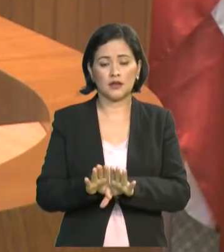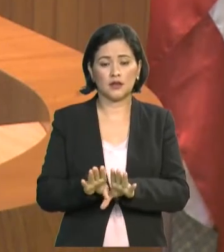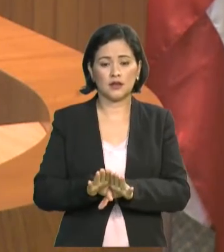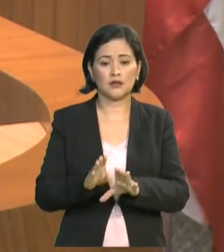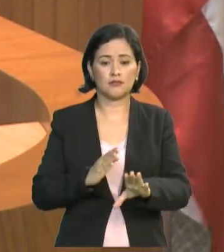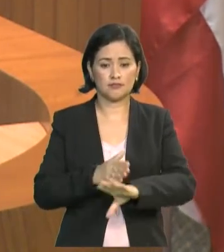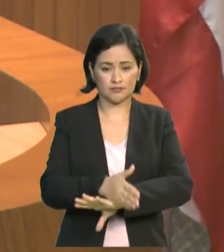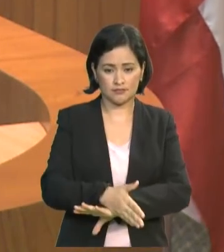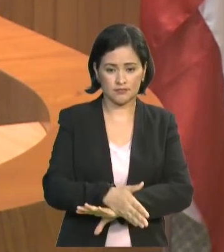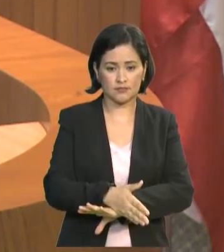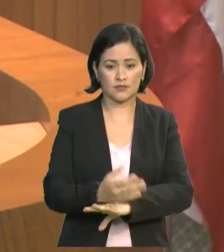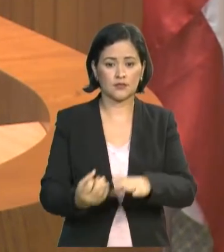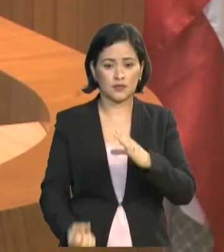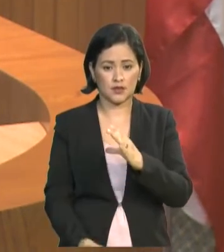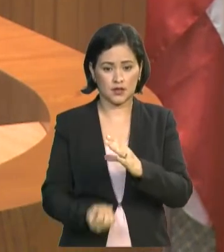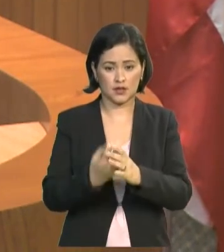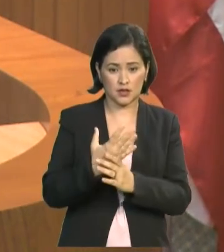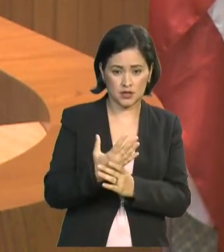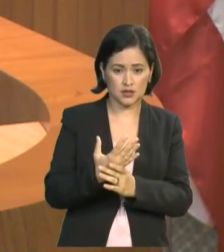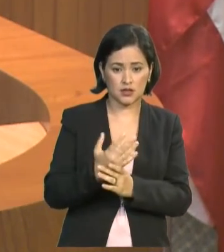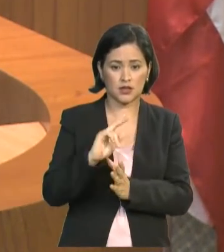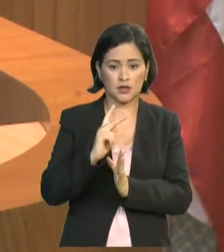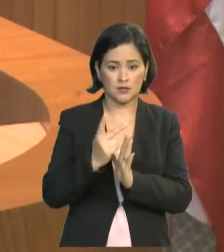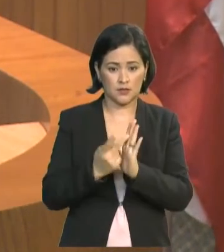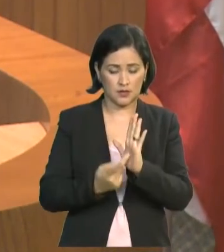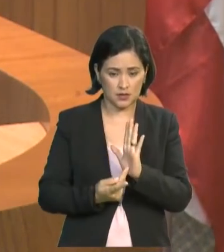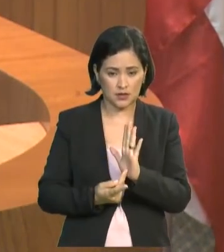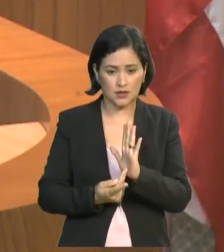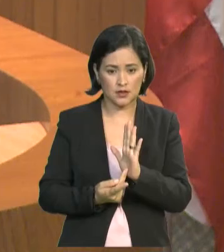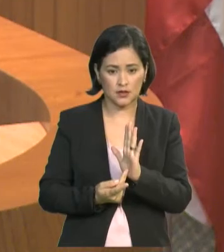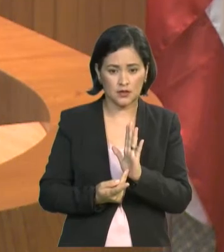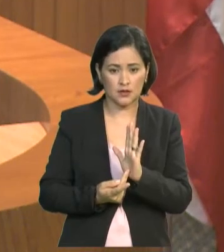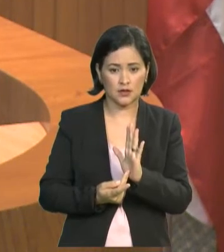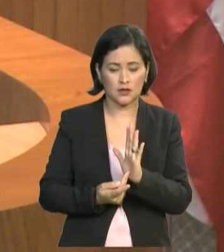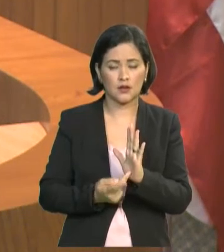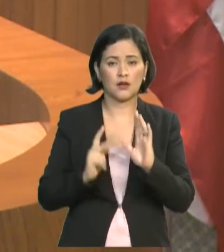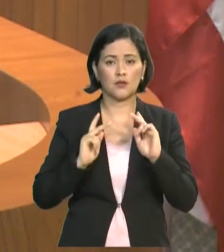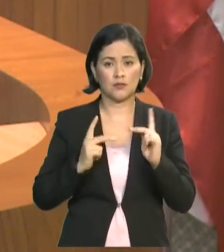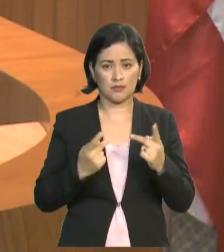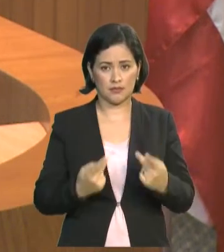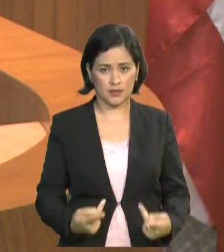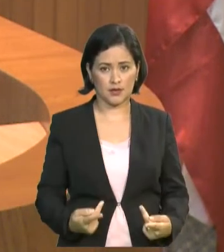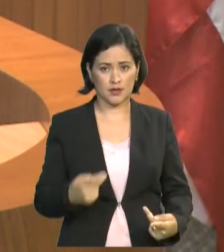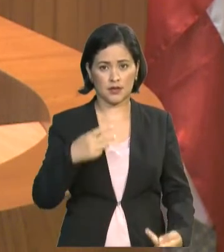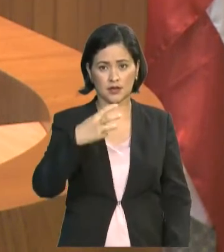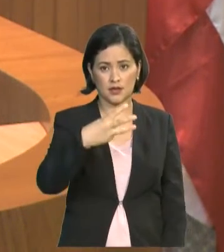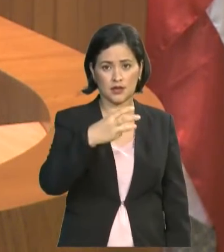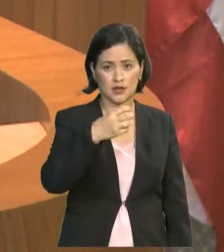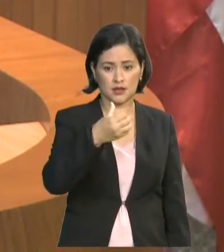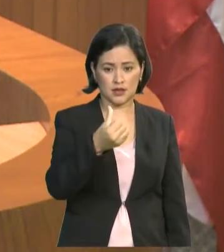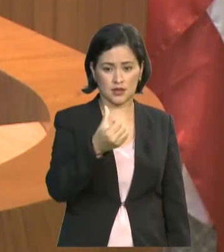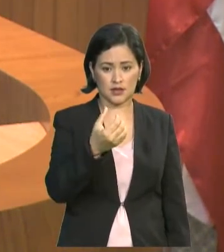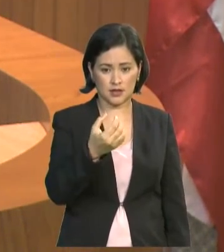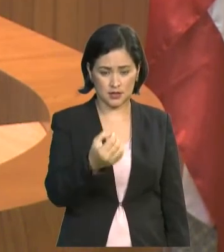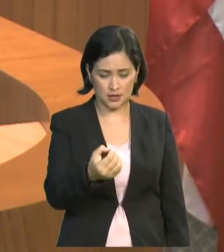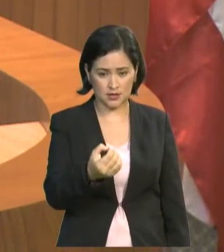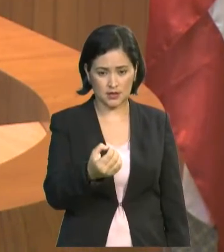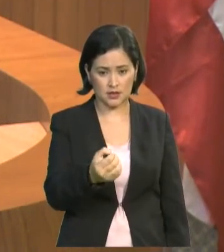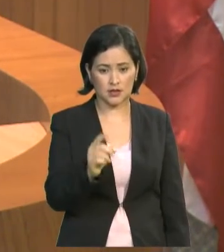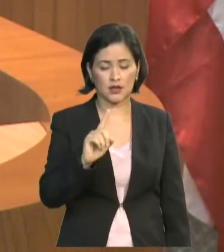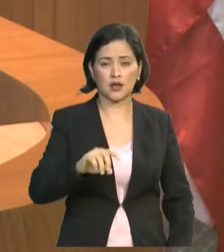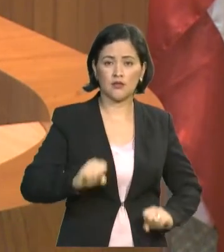criação do programa da Humanitas 360, que é o fortalecimento